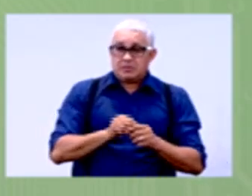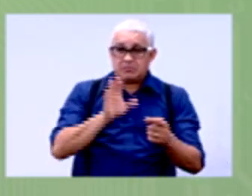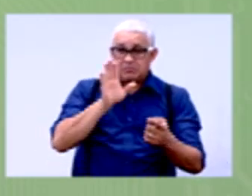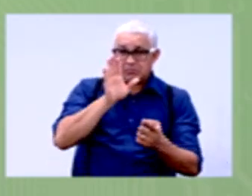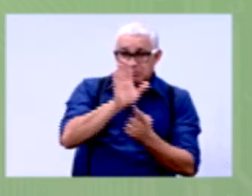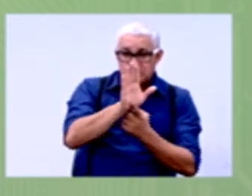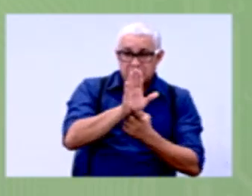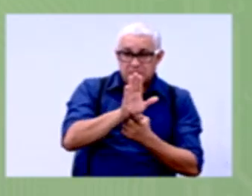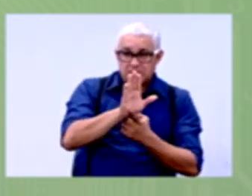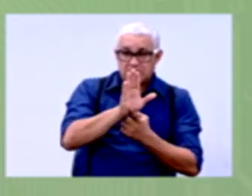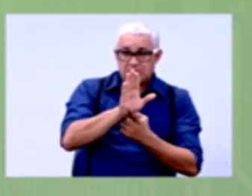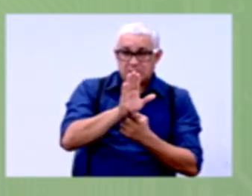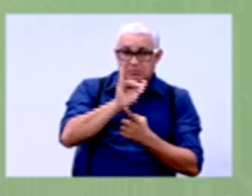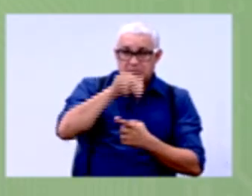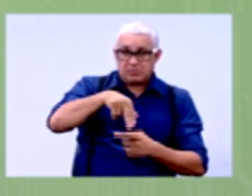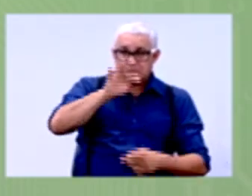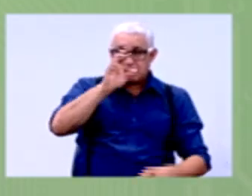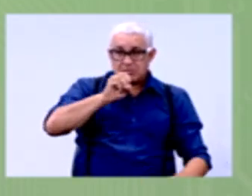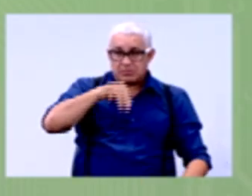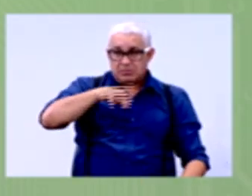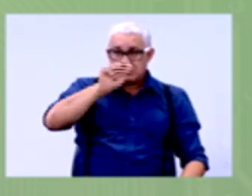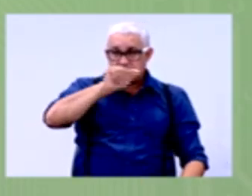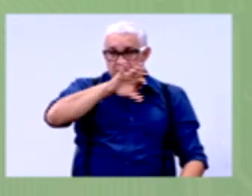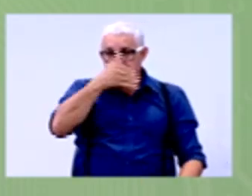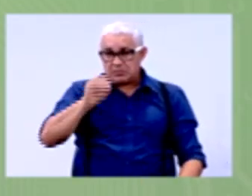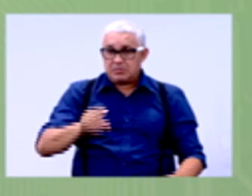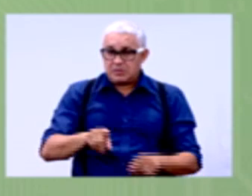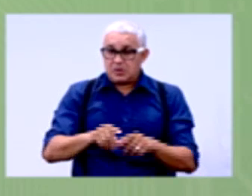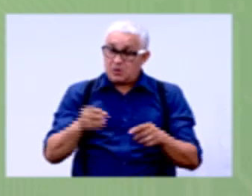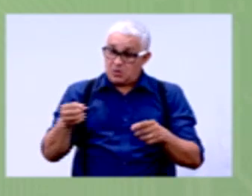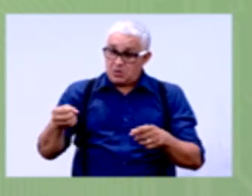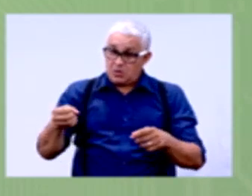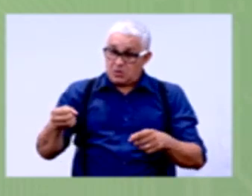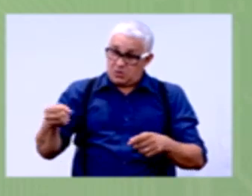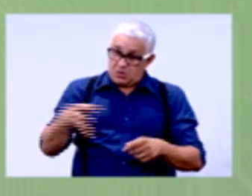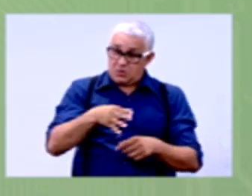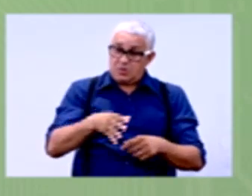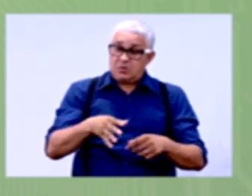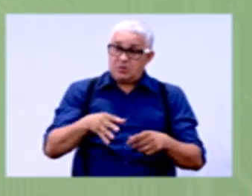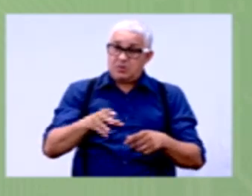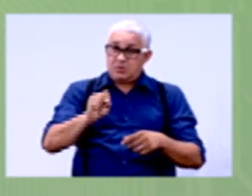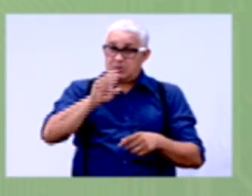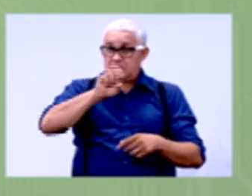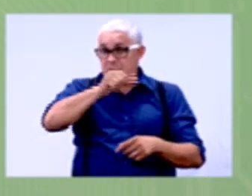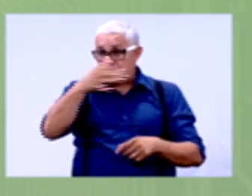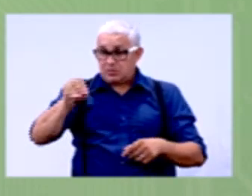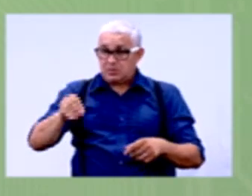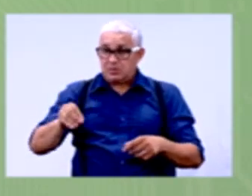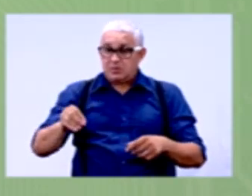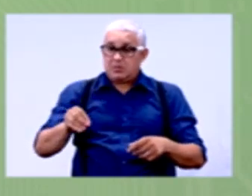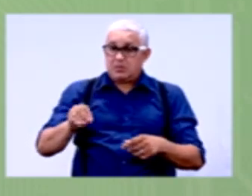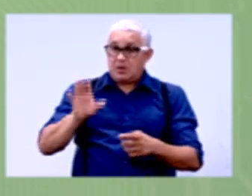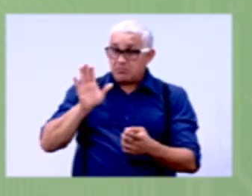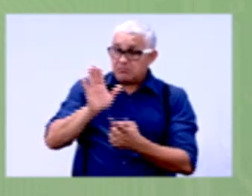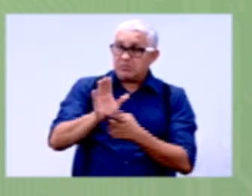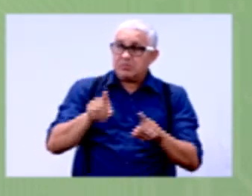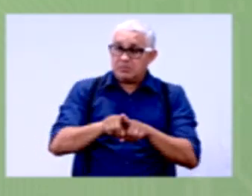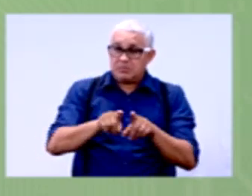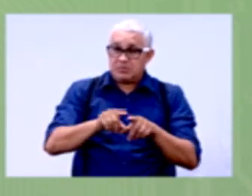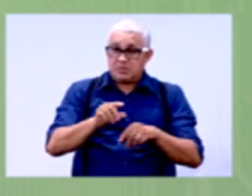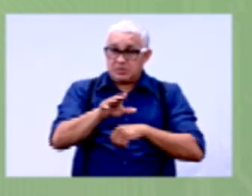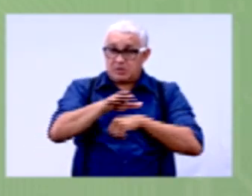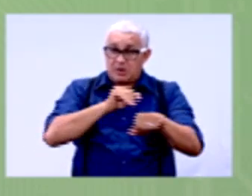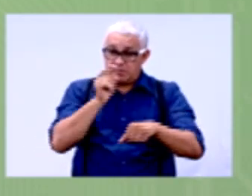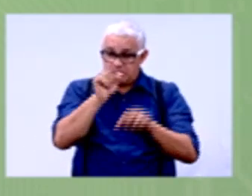mostrar o valor que está armazenado dentro da seção nome. Então, logicamente, quando essa função for chamada